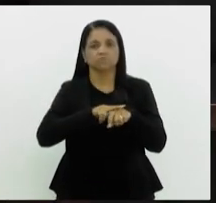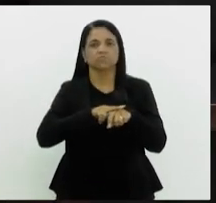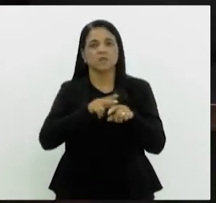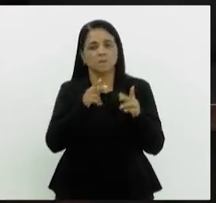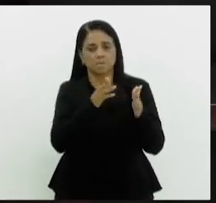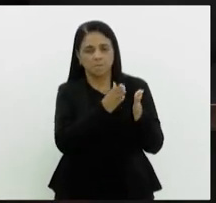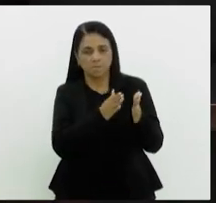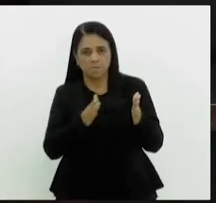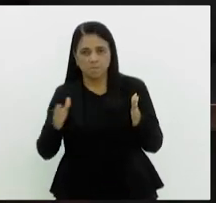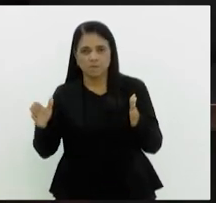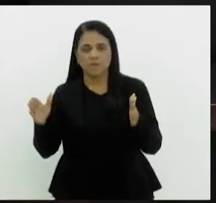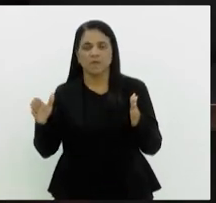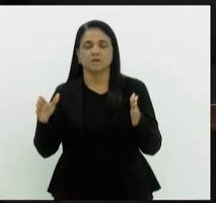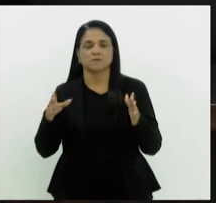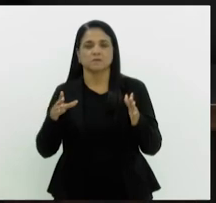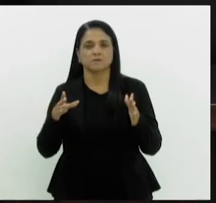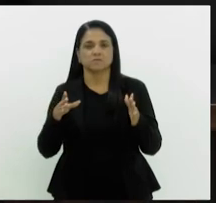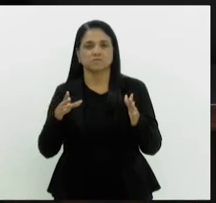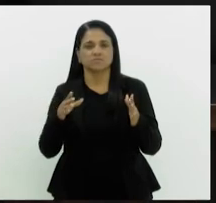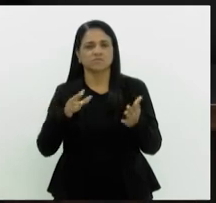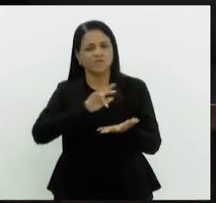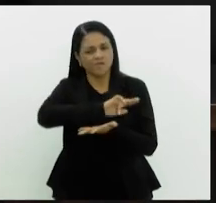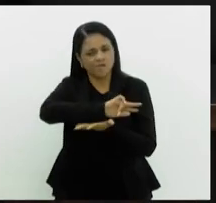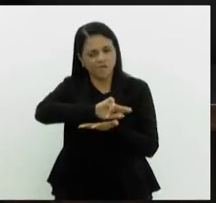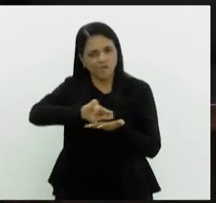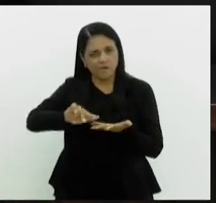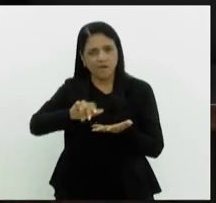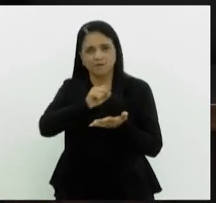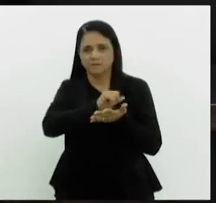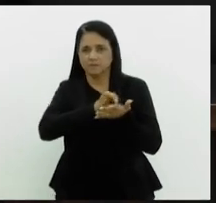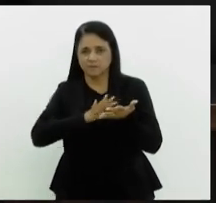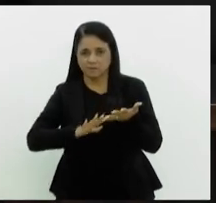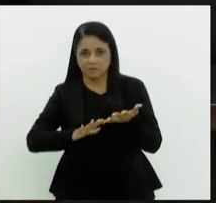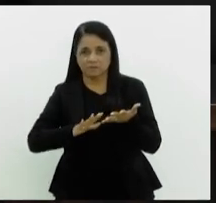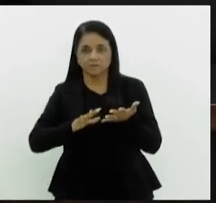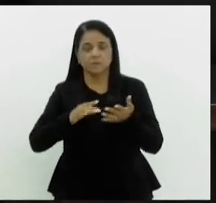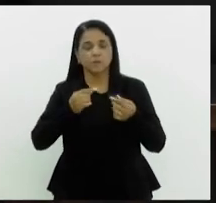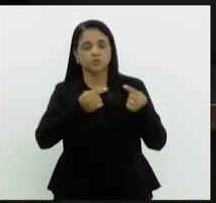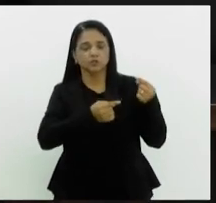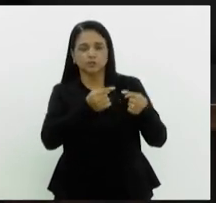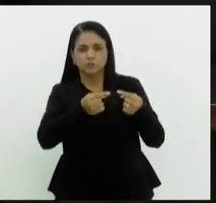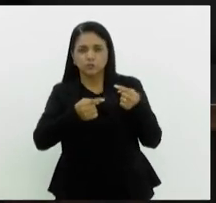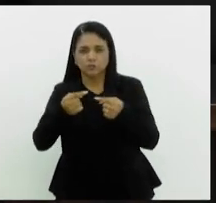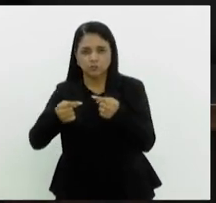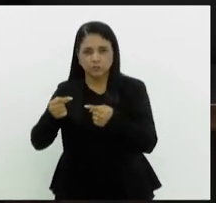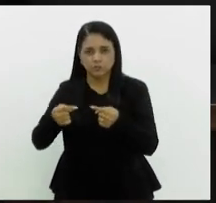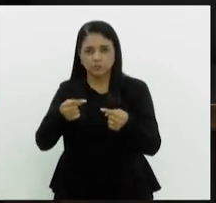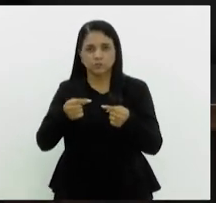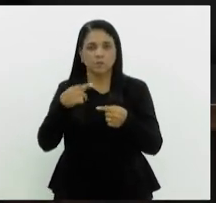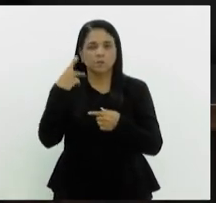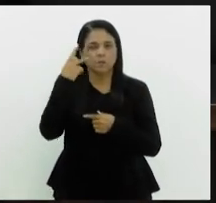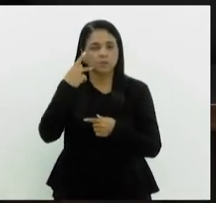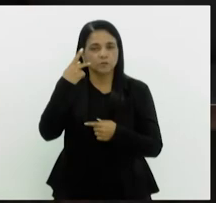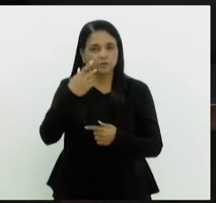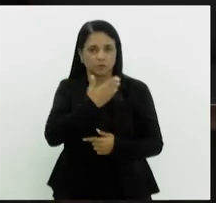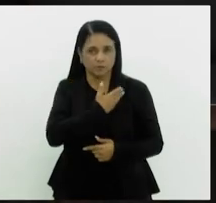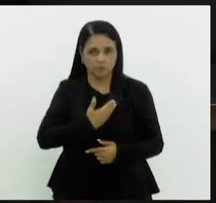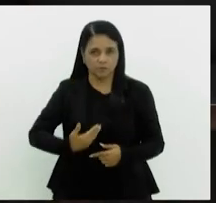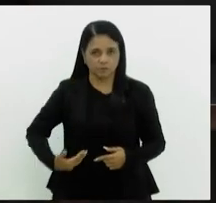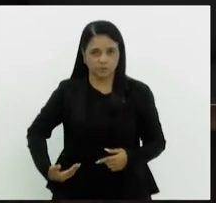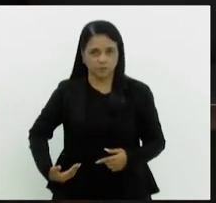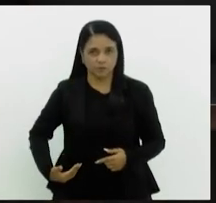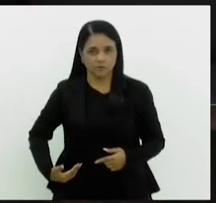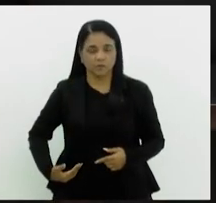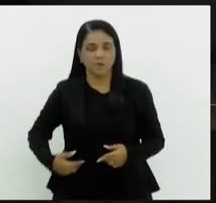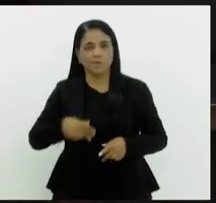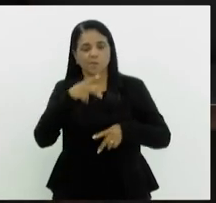abril, fazemos várias atividades para discutirmos políticas públicas para